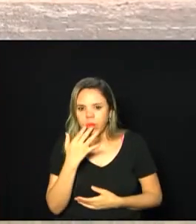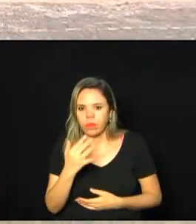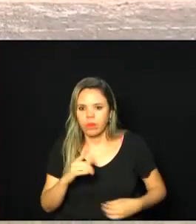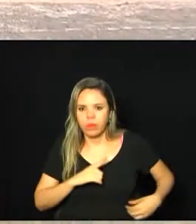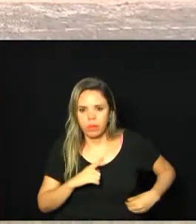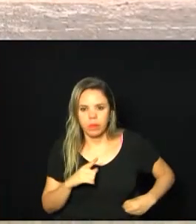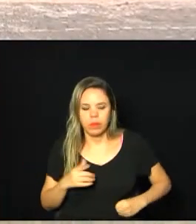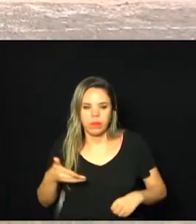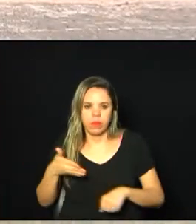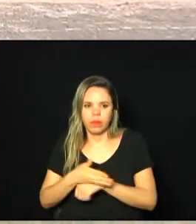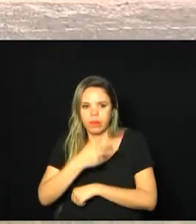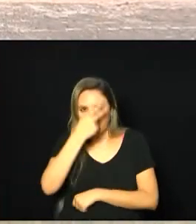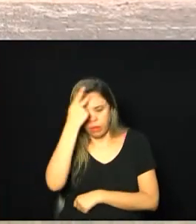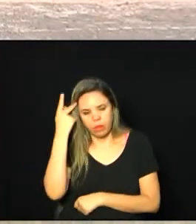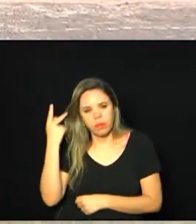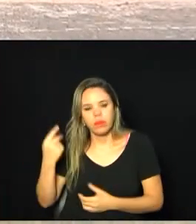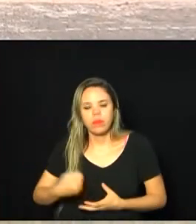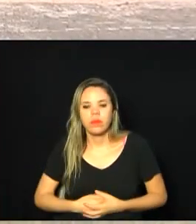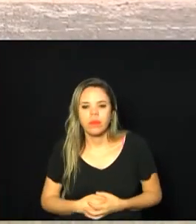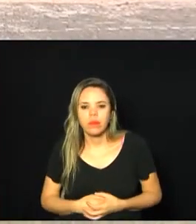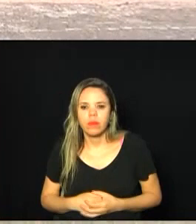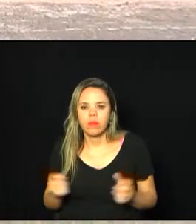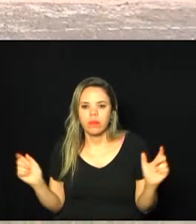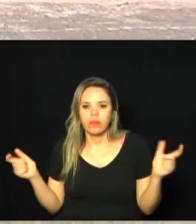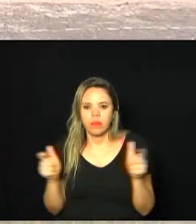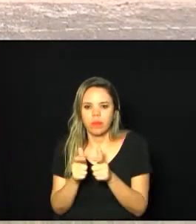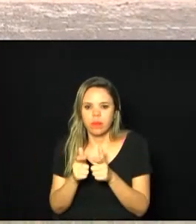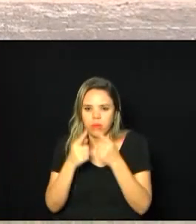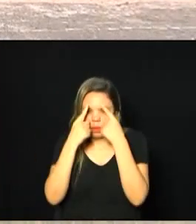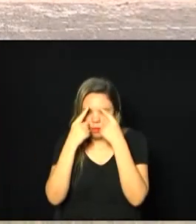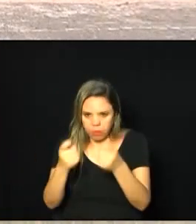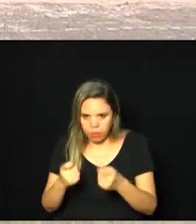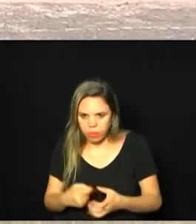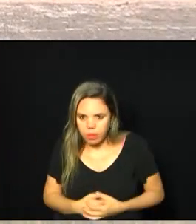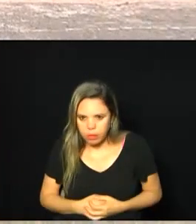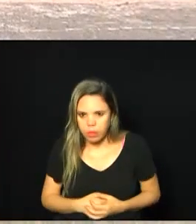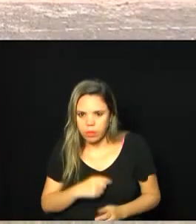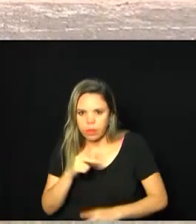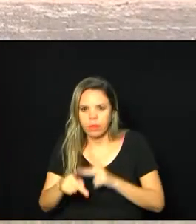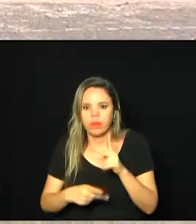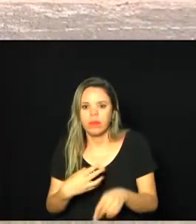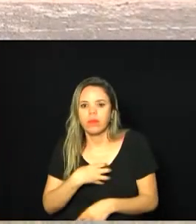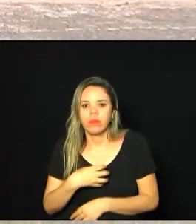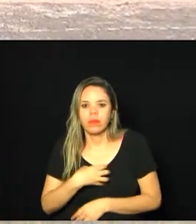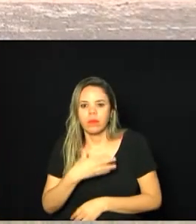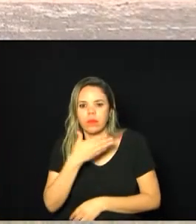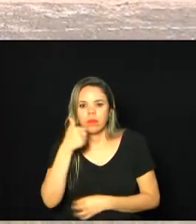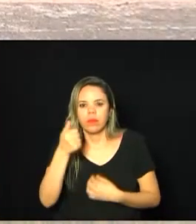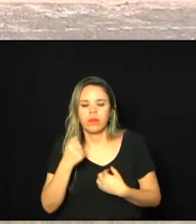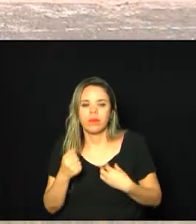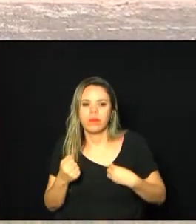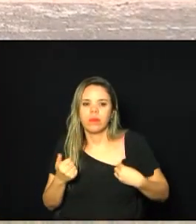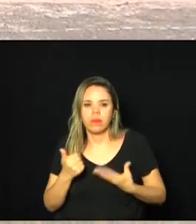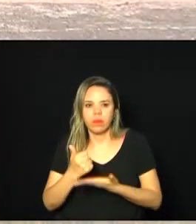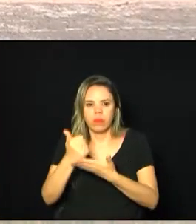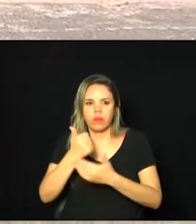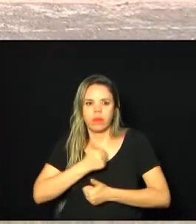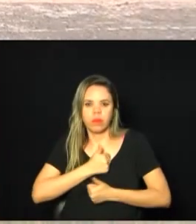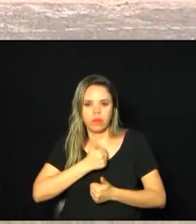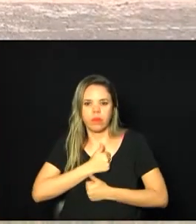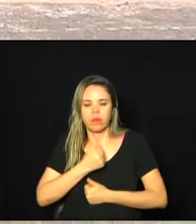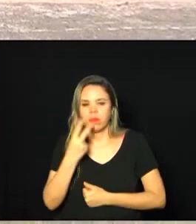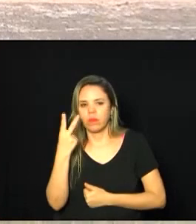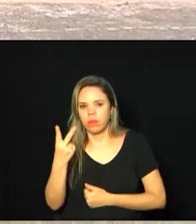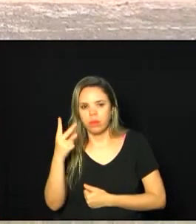tem a participação da comunidade, diminui a violência, né? As pessoas se sentem melhor, isso ajuda na autoestima. Tiveram